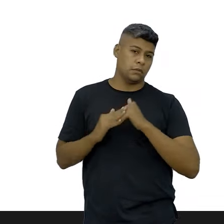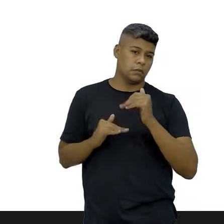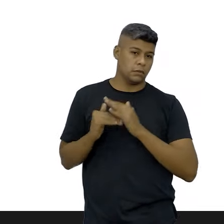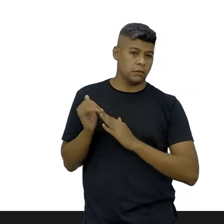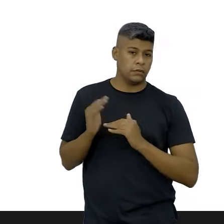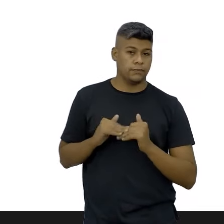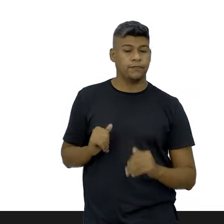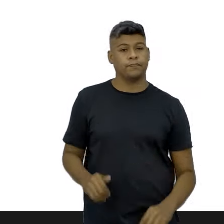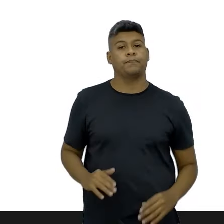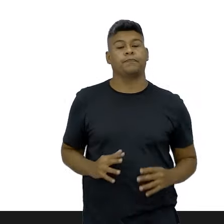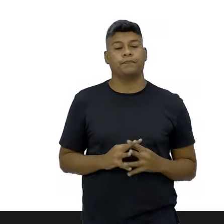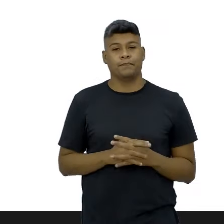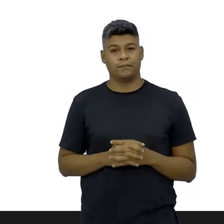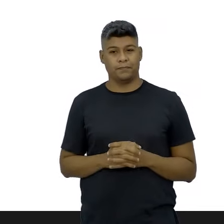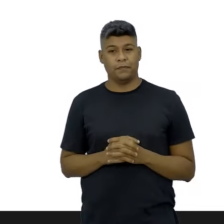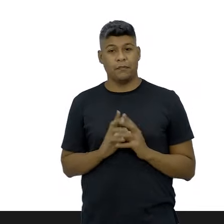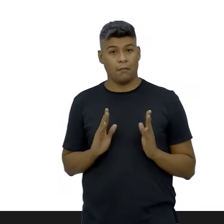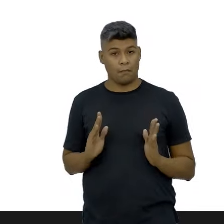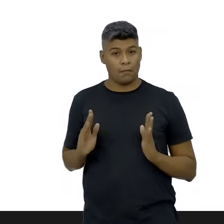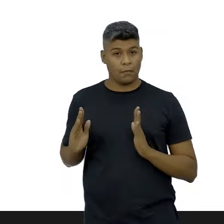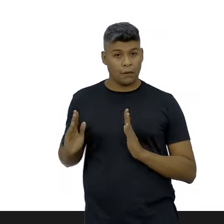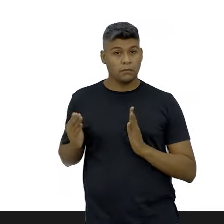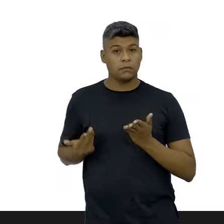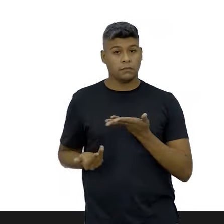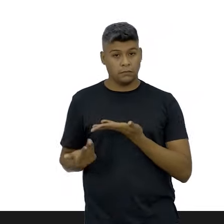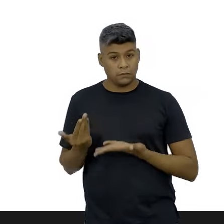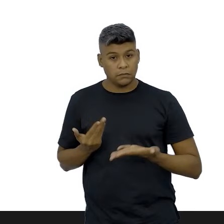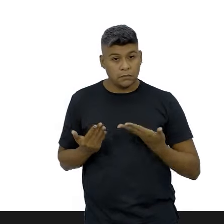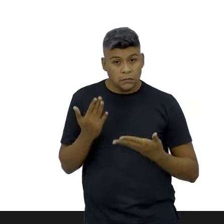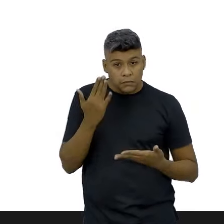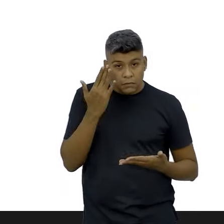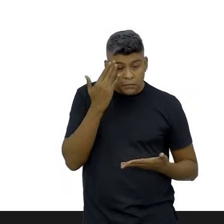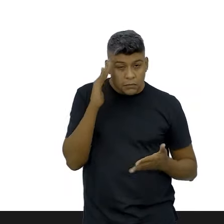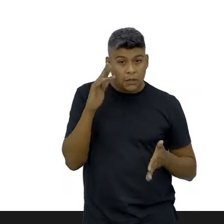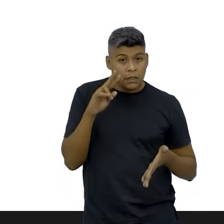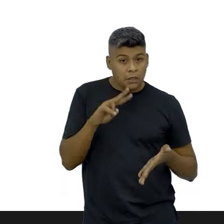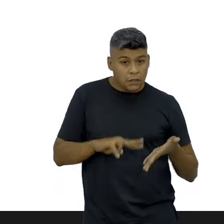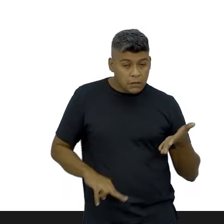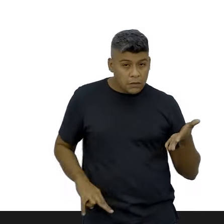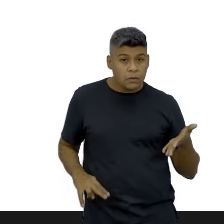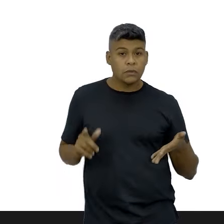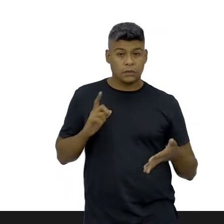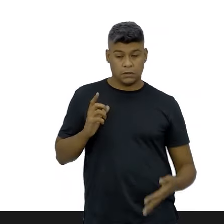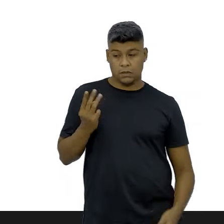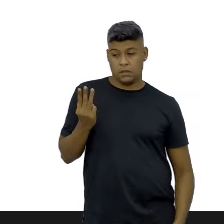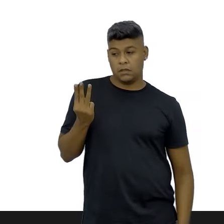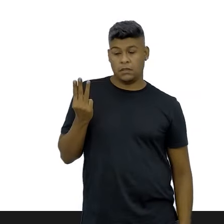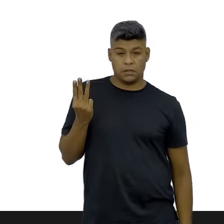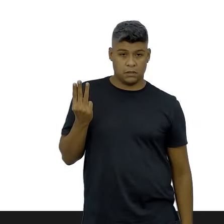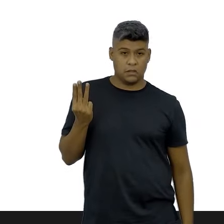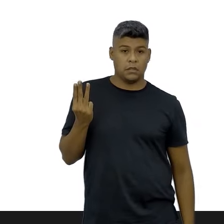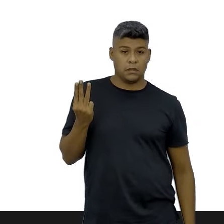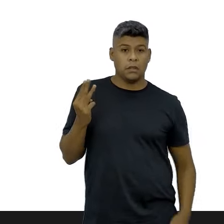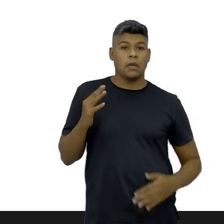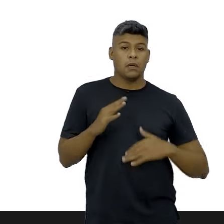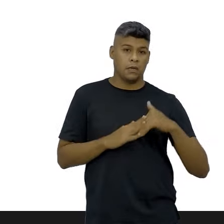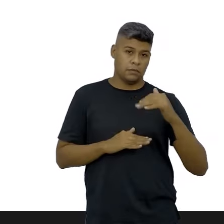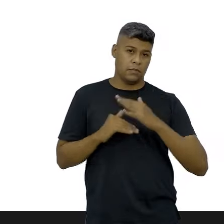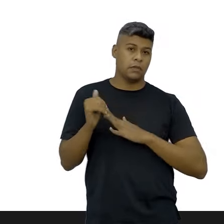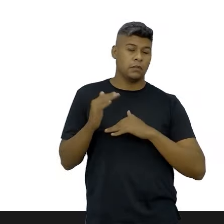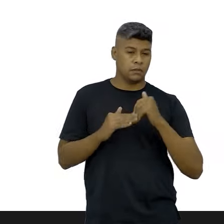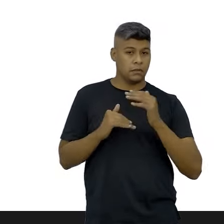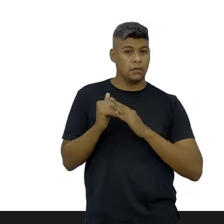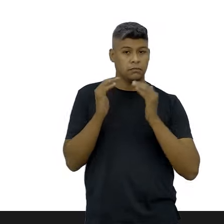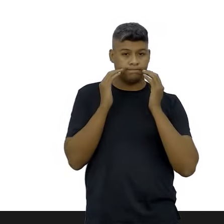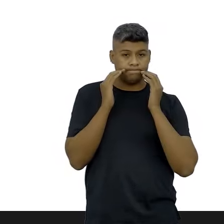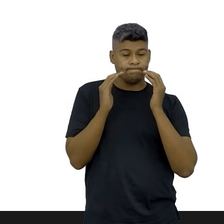lado dessas habilidades, relacionadas aí à compreensão e leitura, nós temos 3 habilidades que dizem